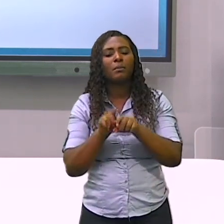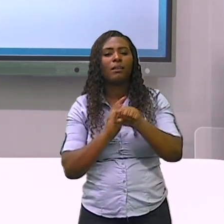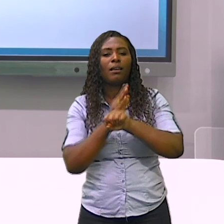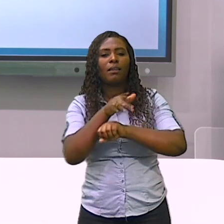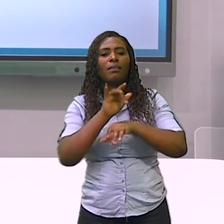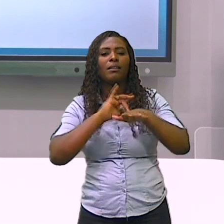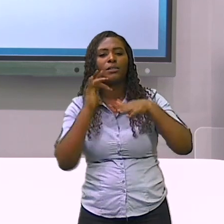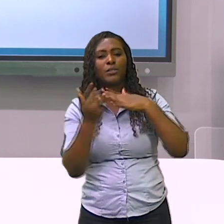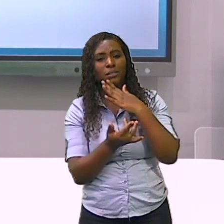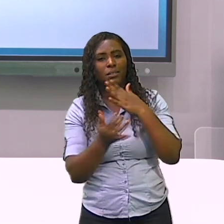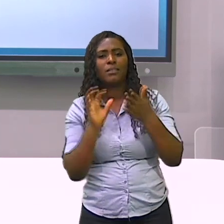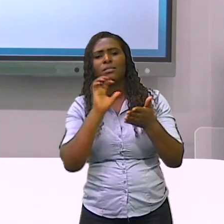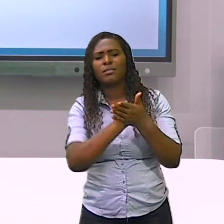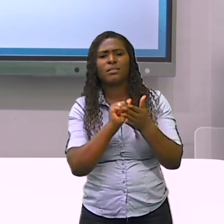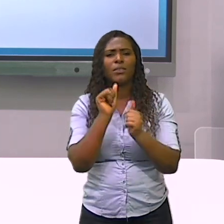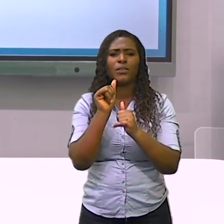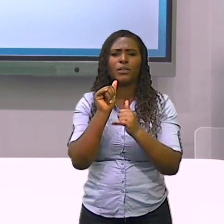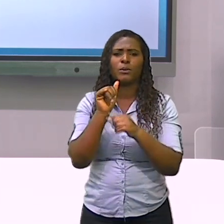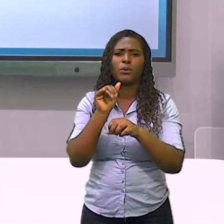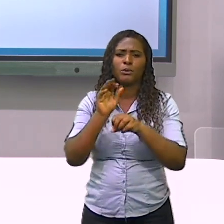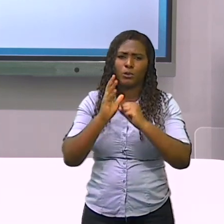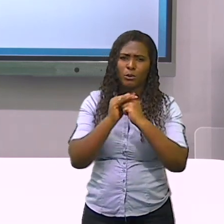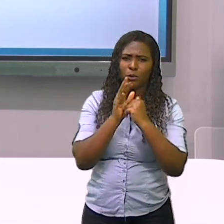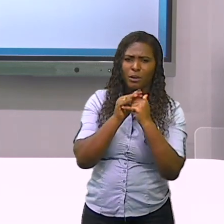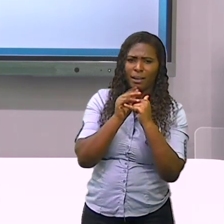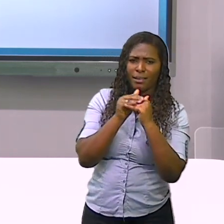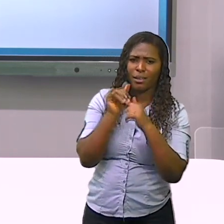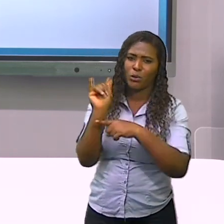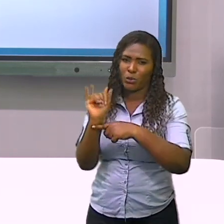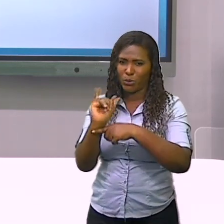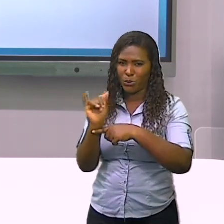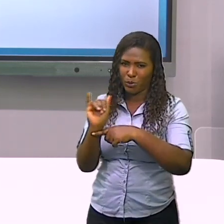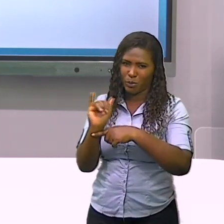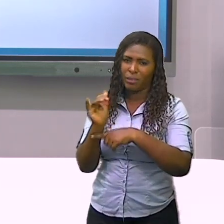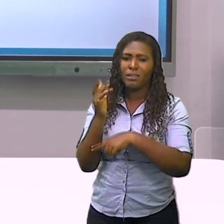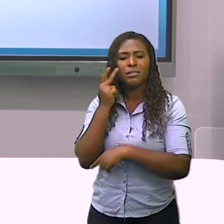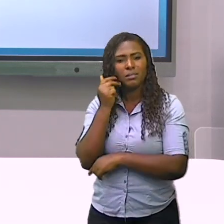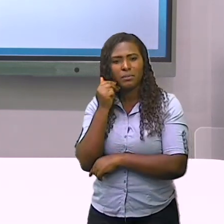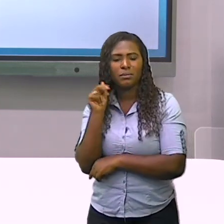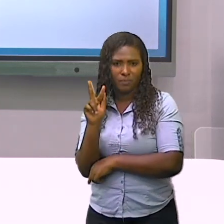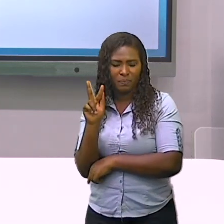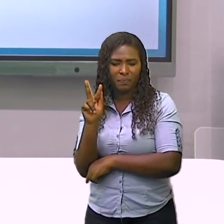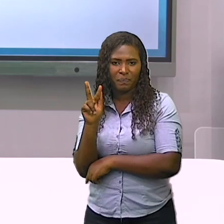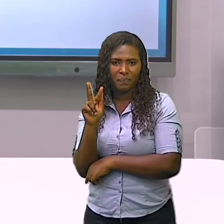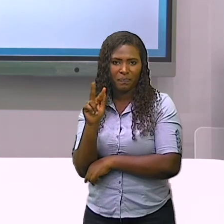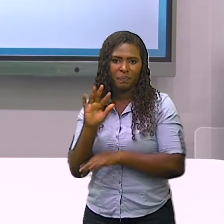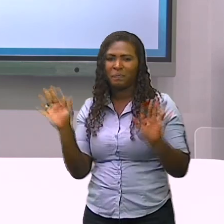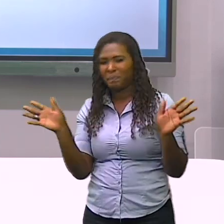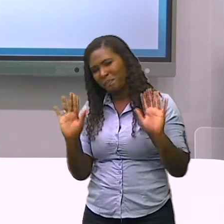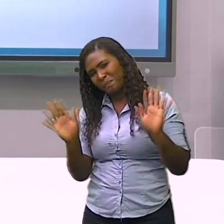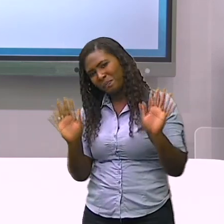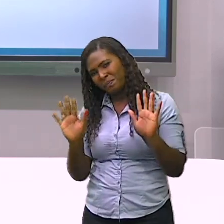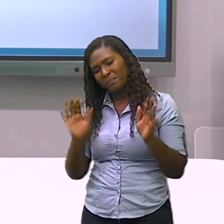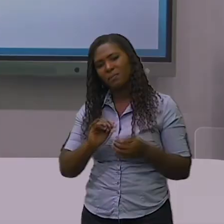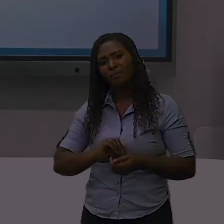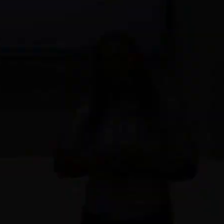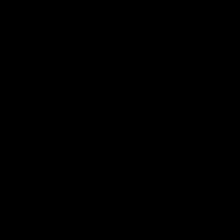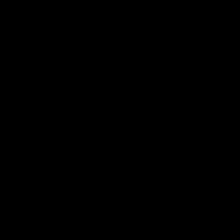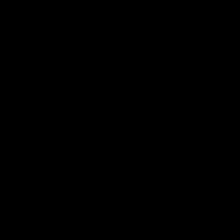nossas redes sociais e se inscreva em nosso canal do YouTube SMED-GV. Tchau, pessoal!